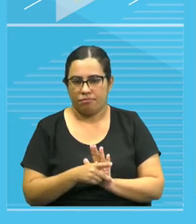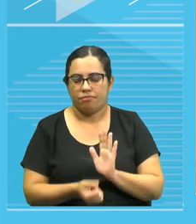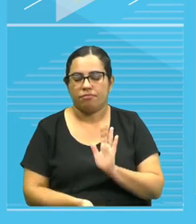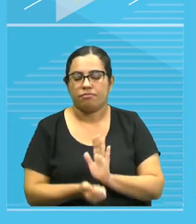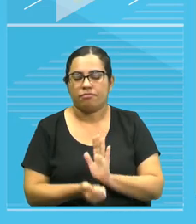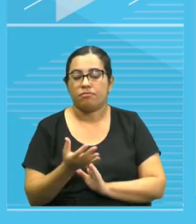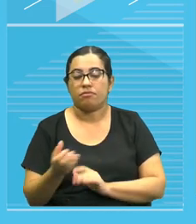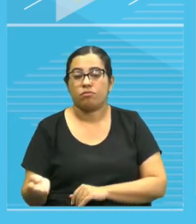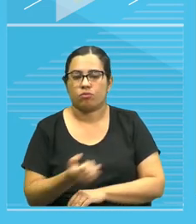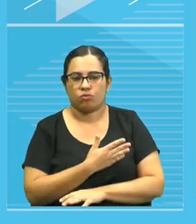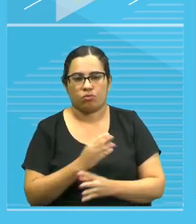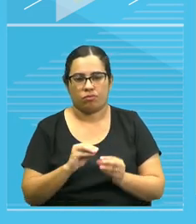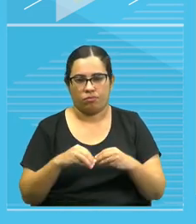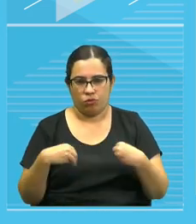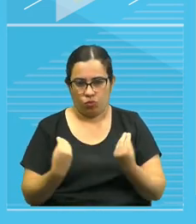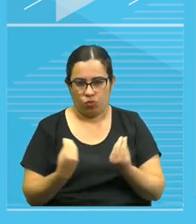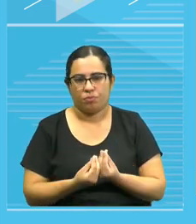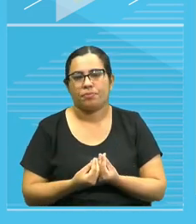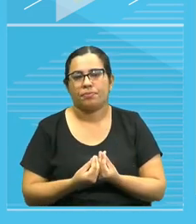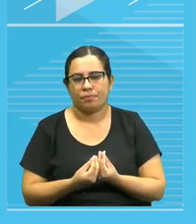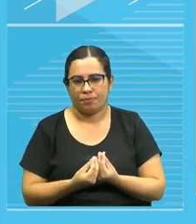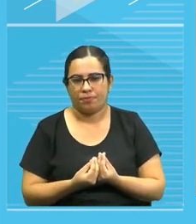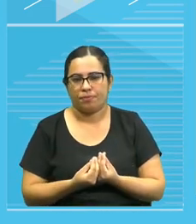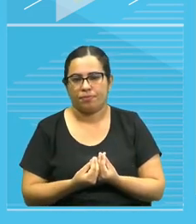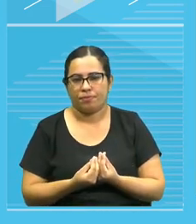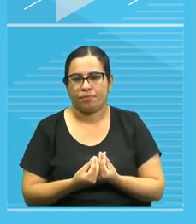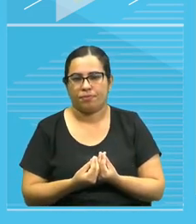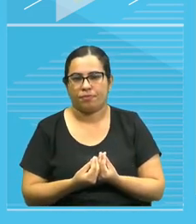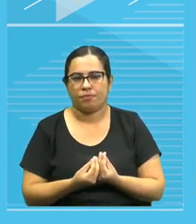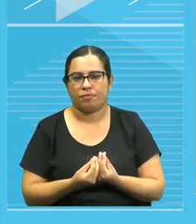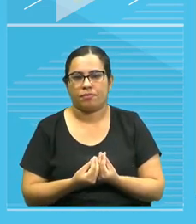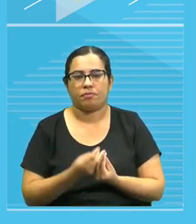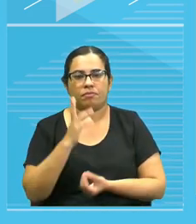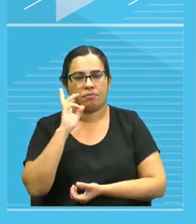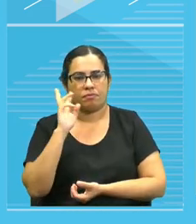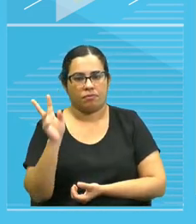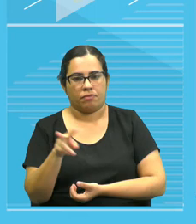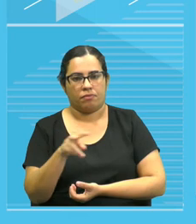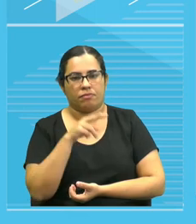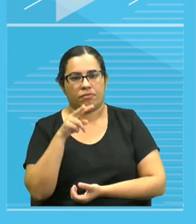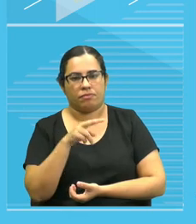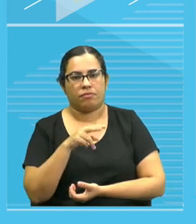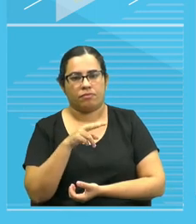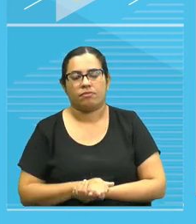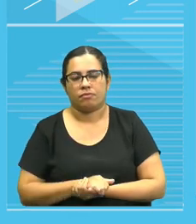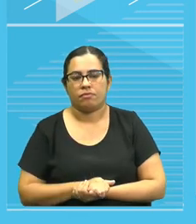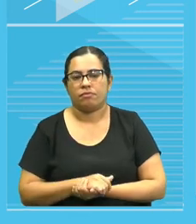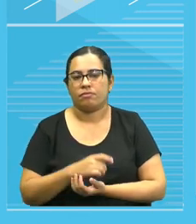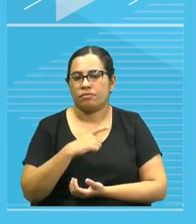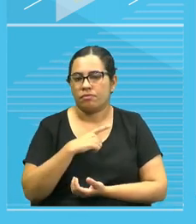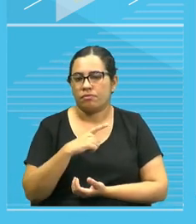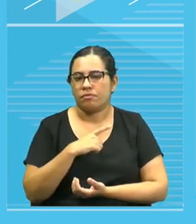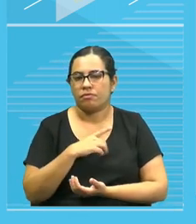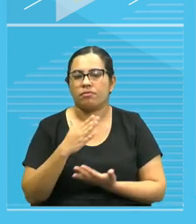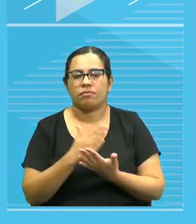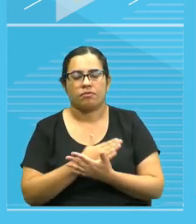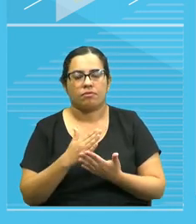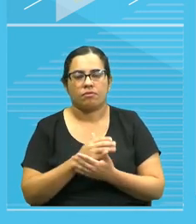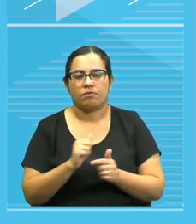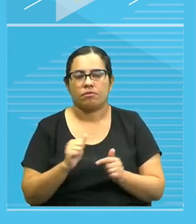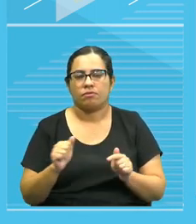uma nova substância olha aqui embaixo temos o gás hidrogênio